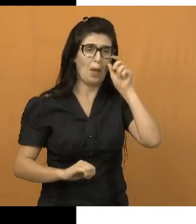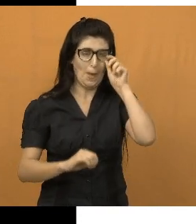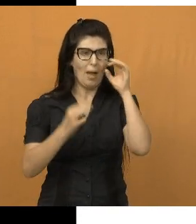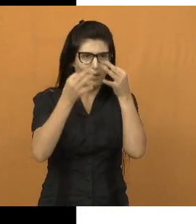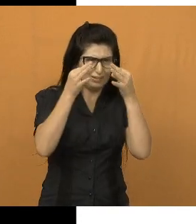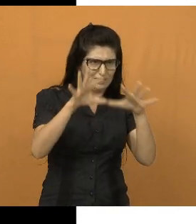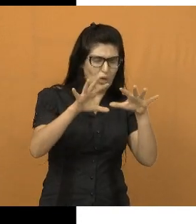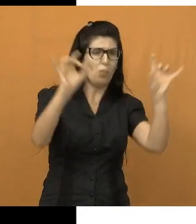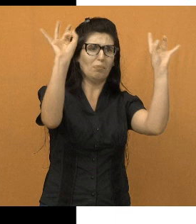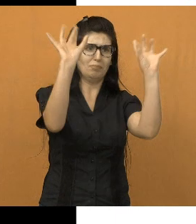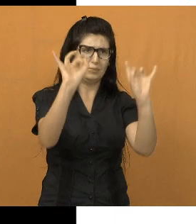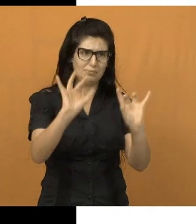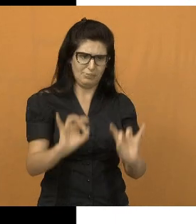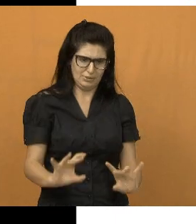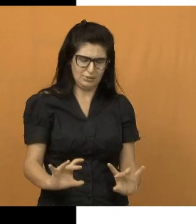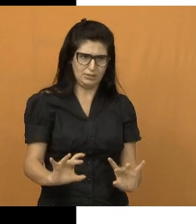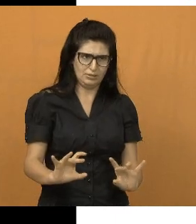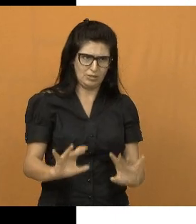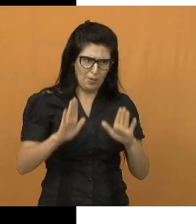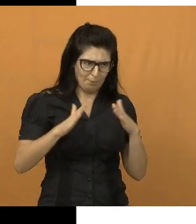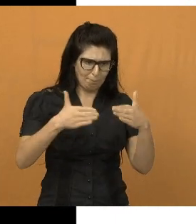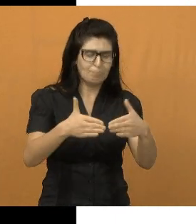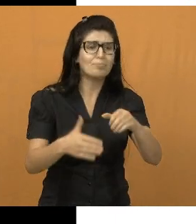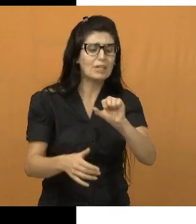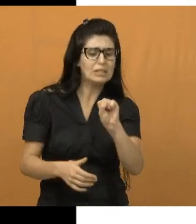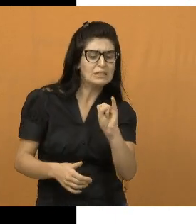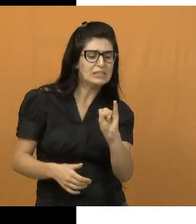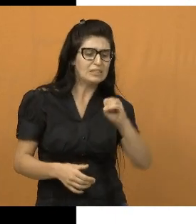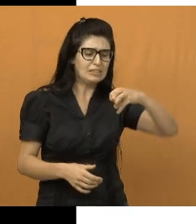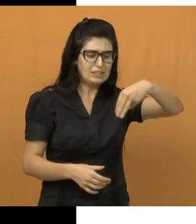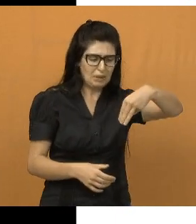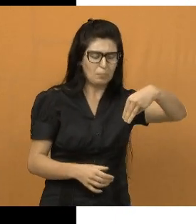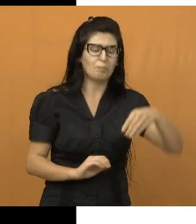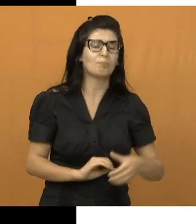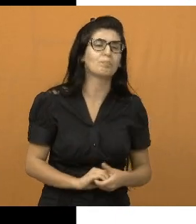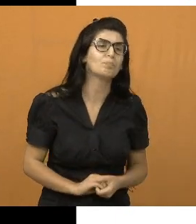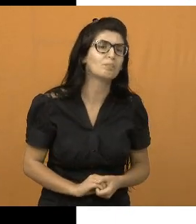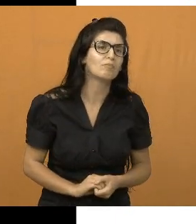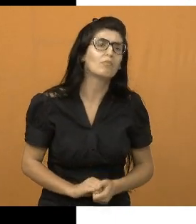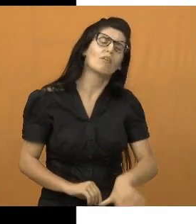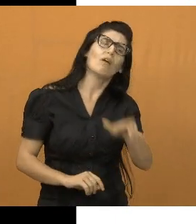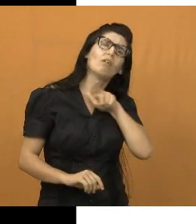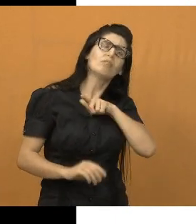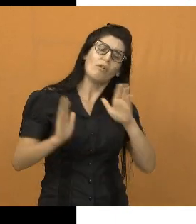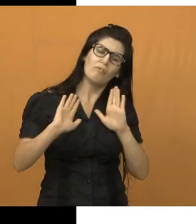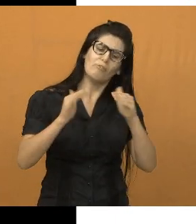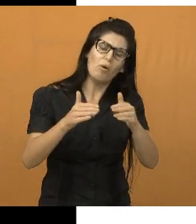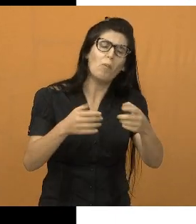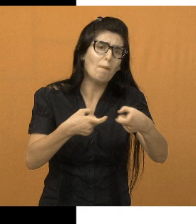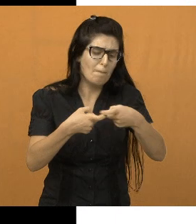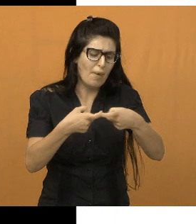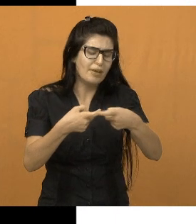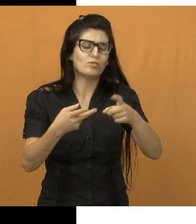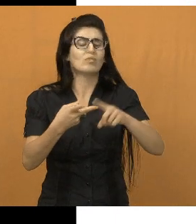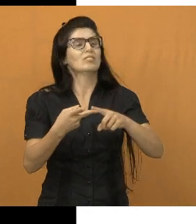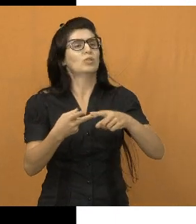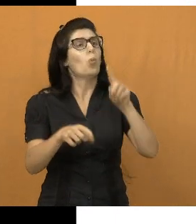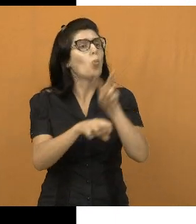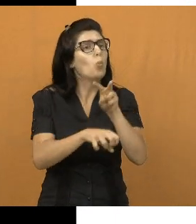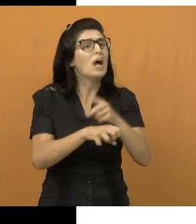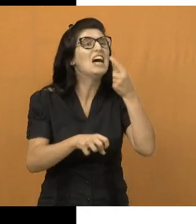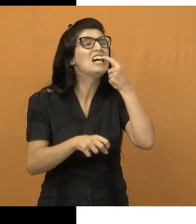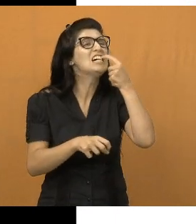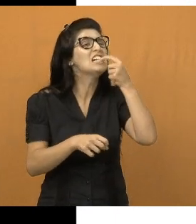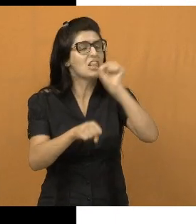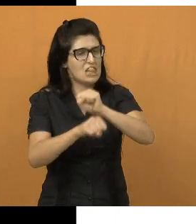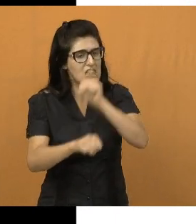atenção especializada é composta pelo SIM. Dentro do SIM, nós temos as especialidades médicas, odontológicas, os centros